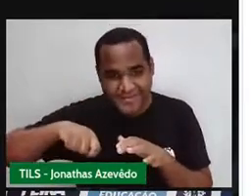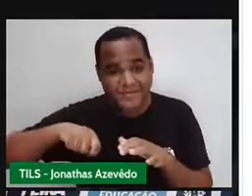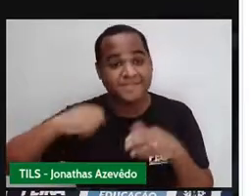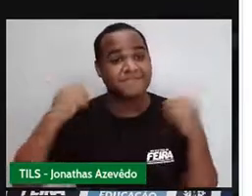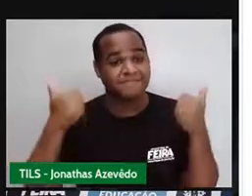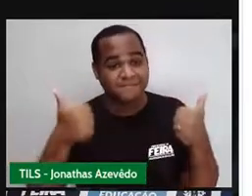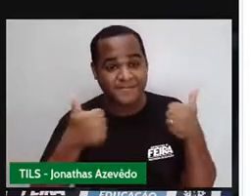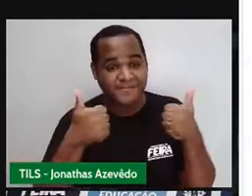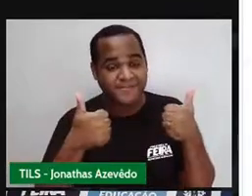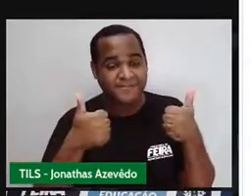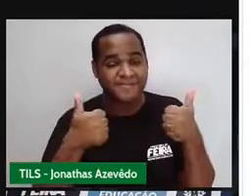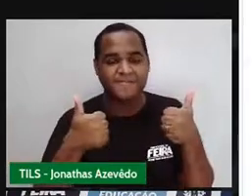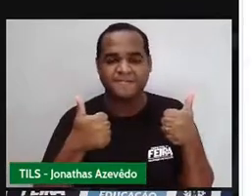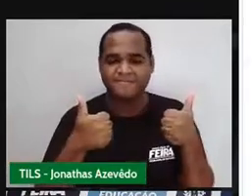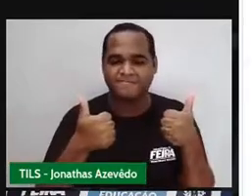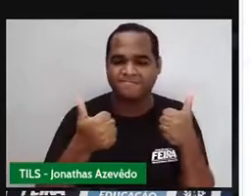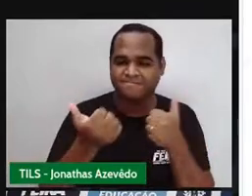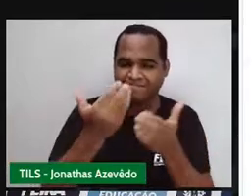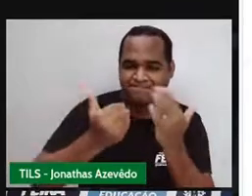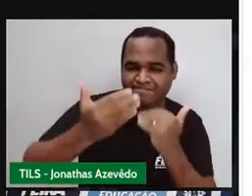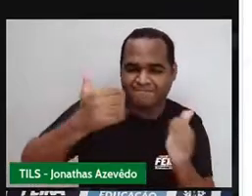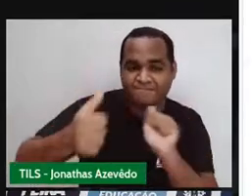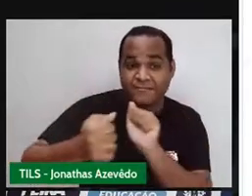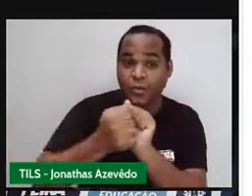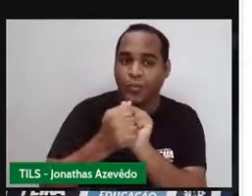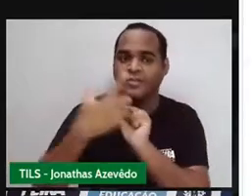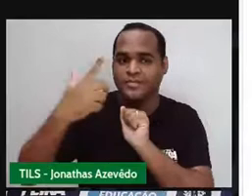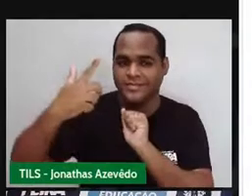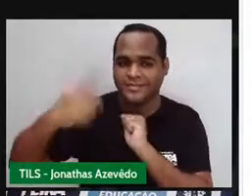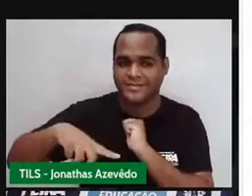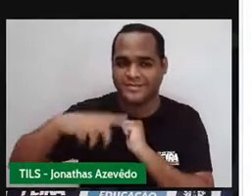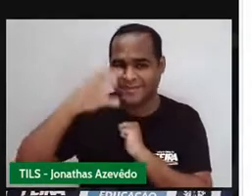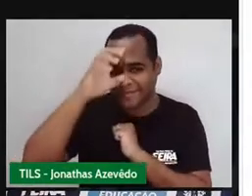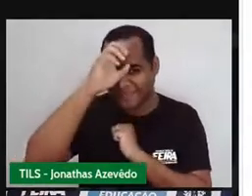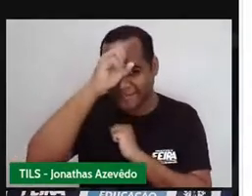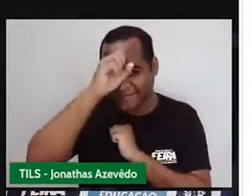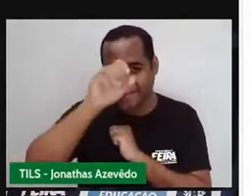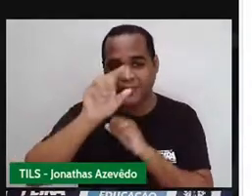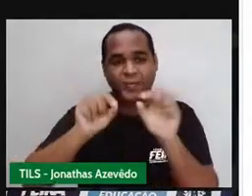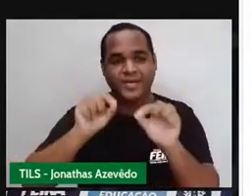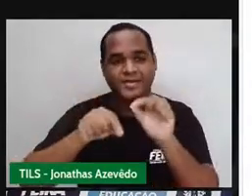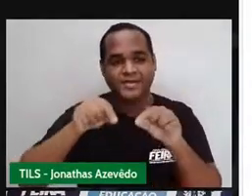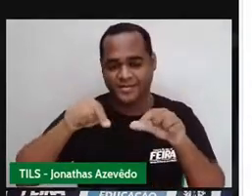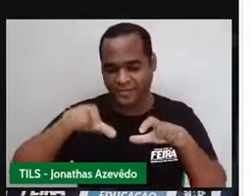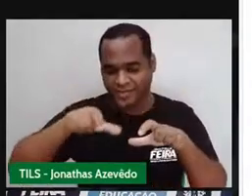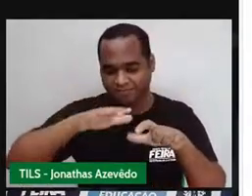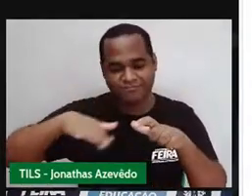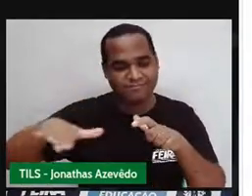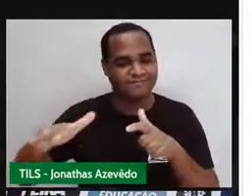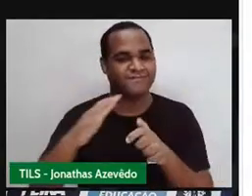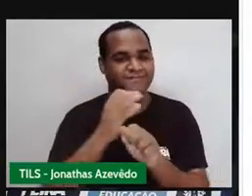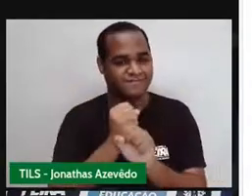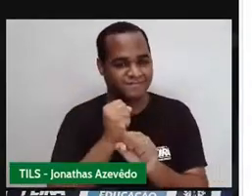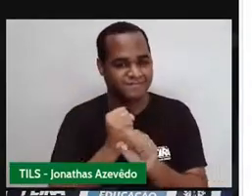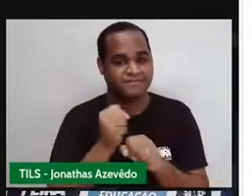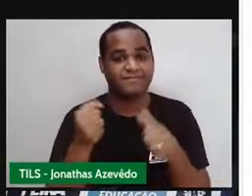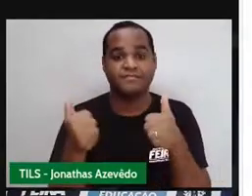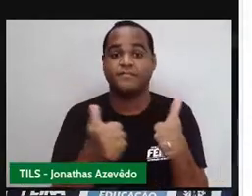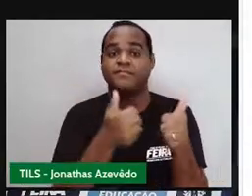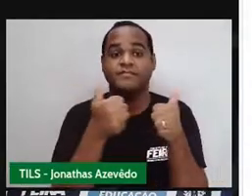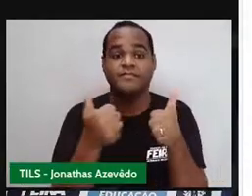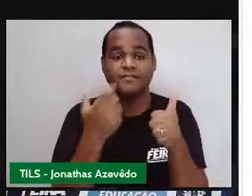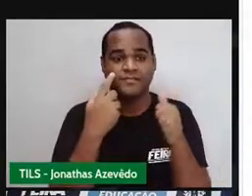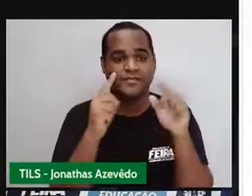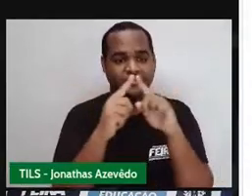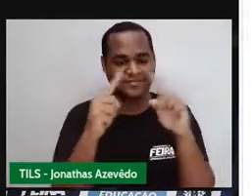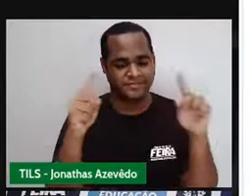O Bacana Então vem comigo para gente fazer o cálculo dessas áreas agora então vamos olhar só para esse retângulo